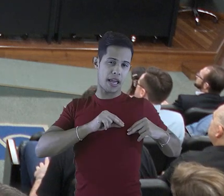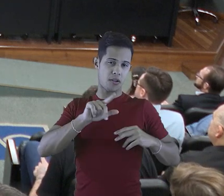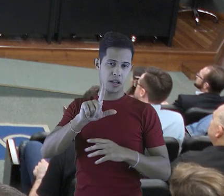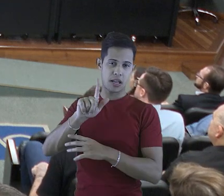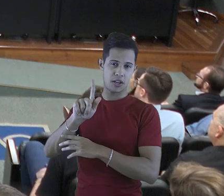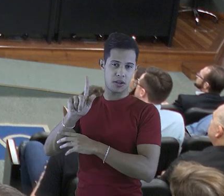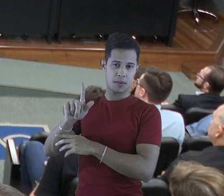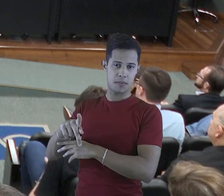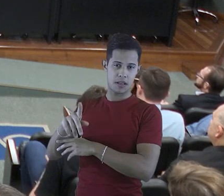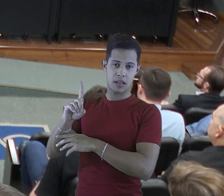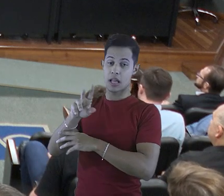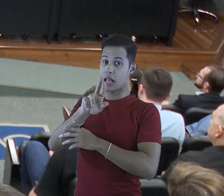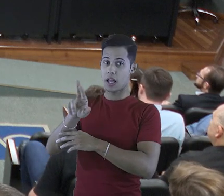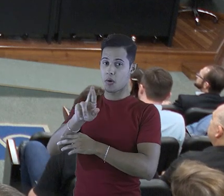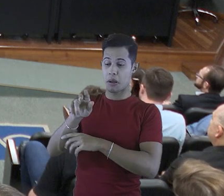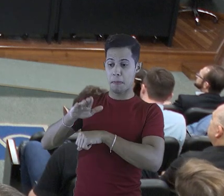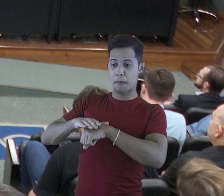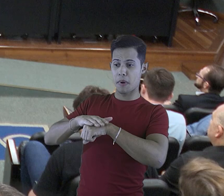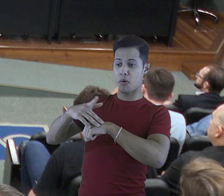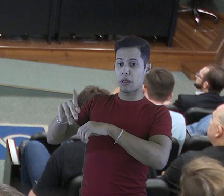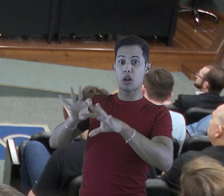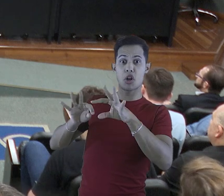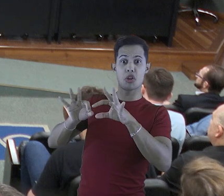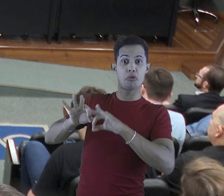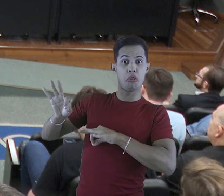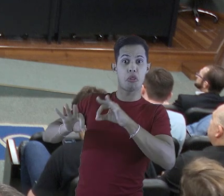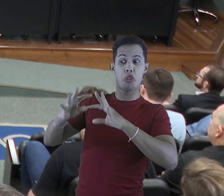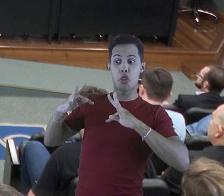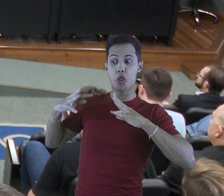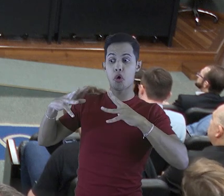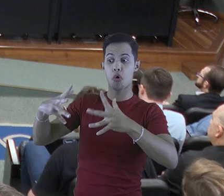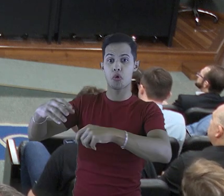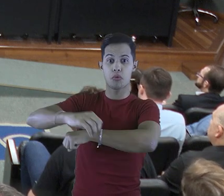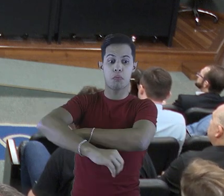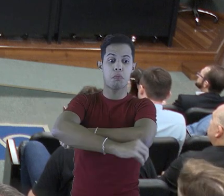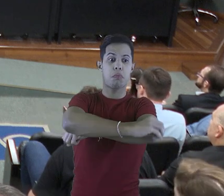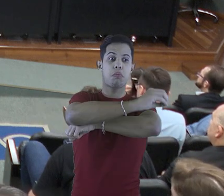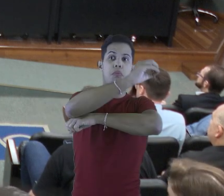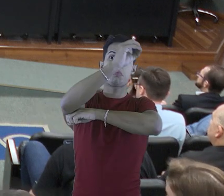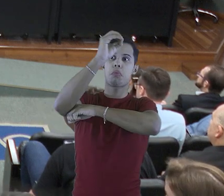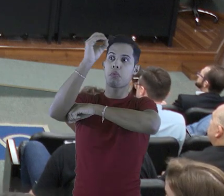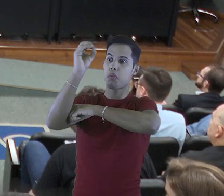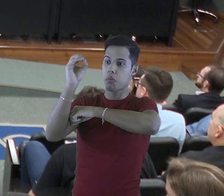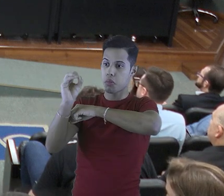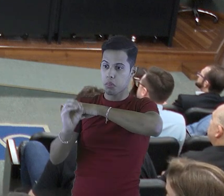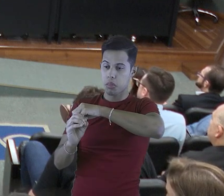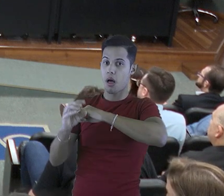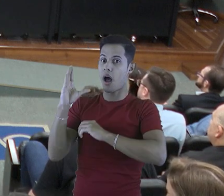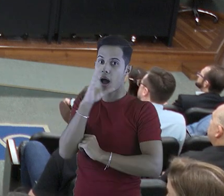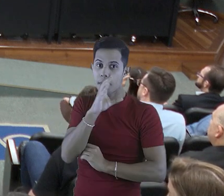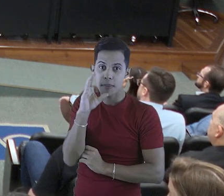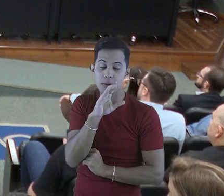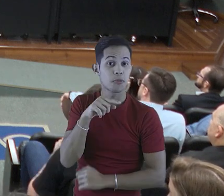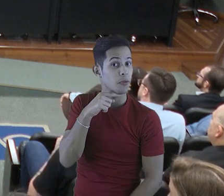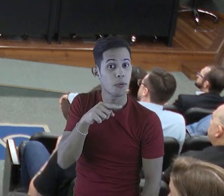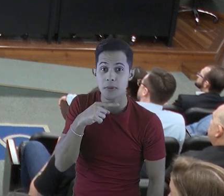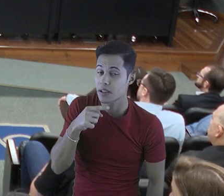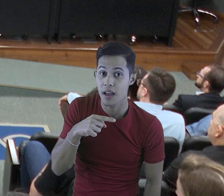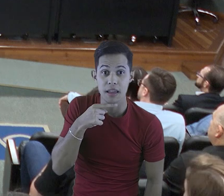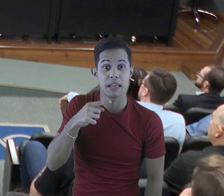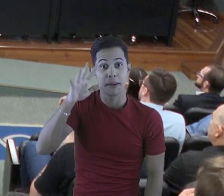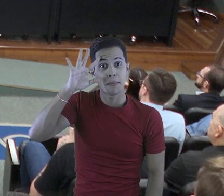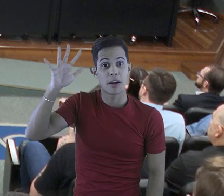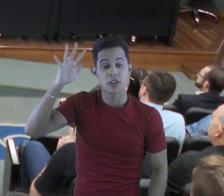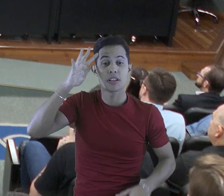contrário, eles não têm como fazer tudo do dia para a noite. É uma organização, vocês imaginem tratar esses sistemas do Brasil inteiro.